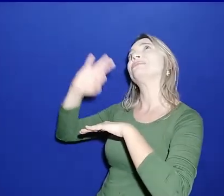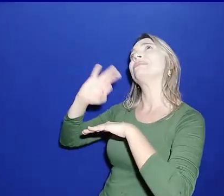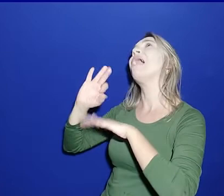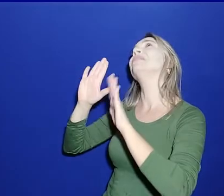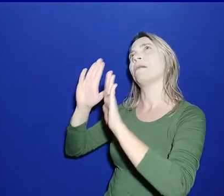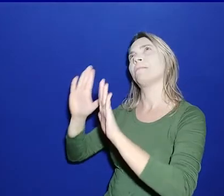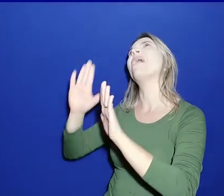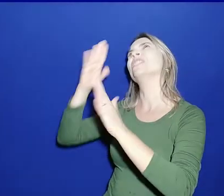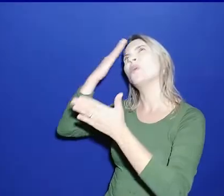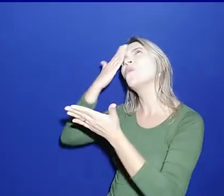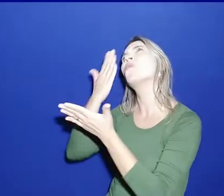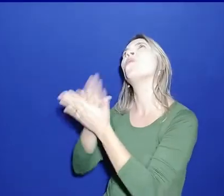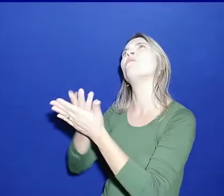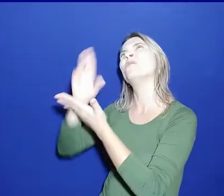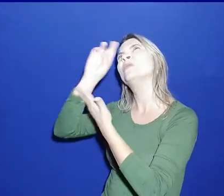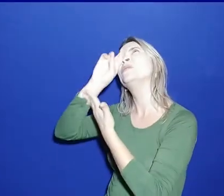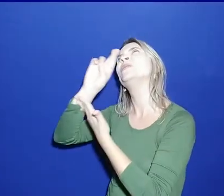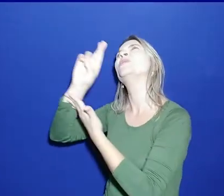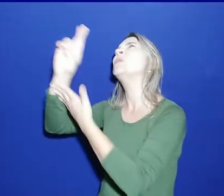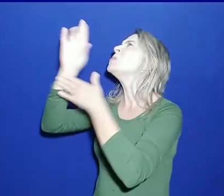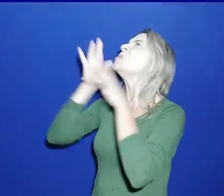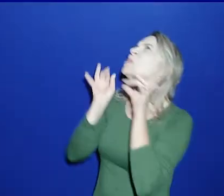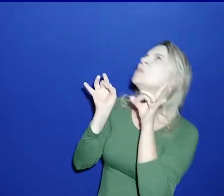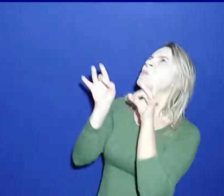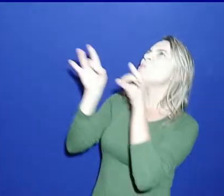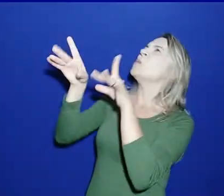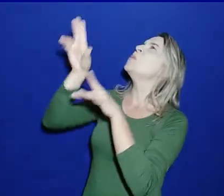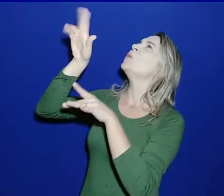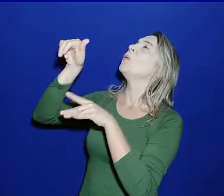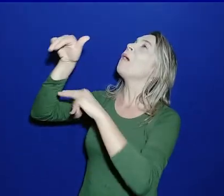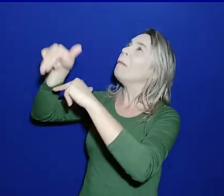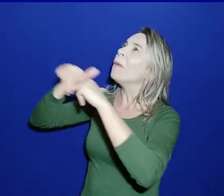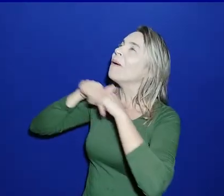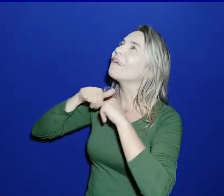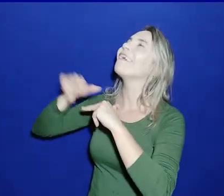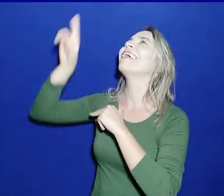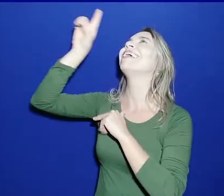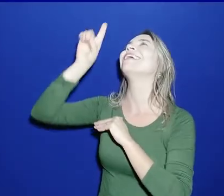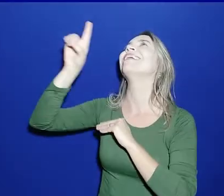compreender, em tua mão sempre confiarei.